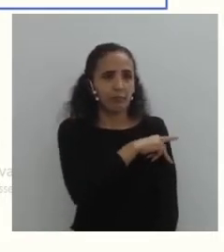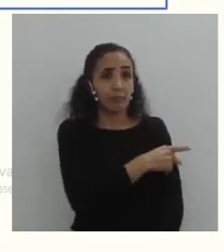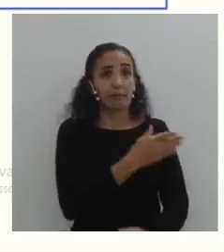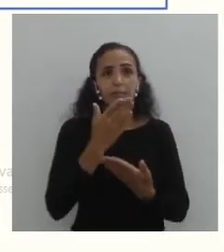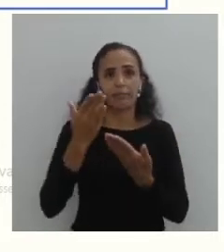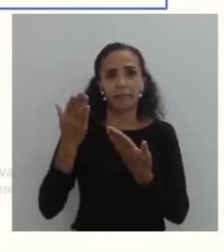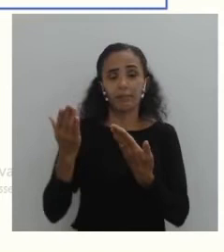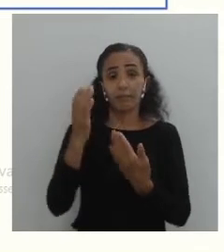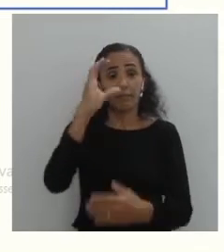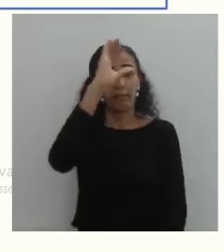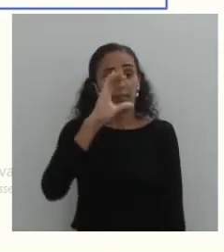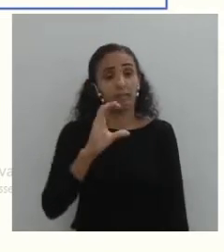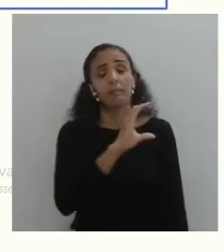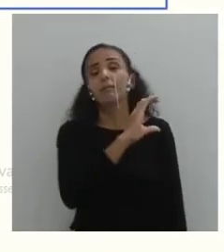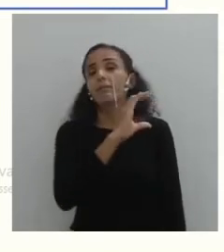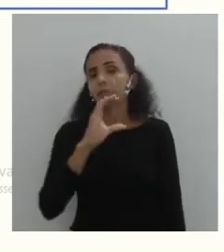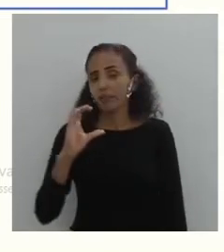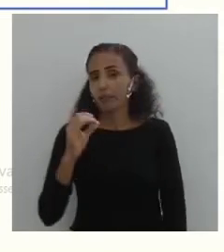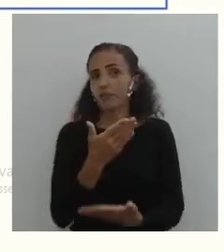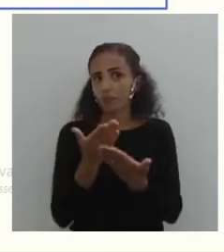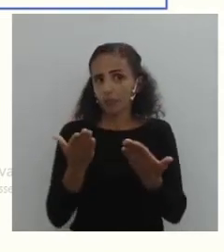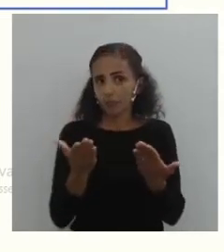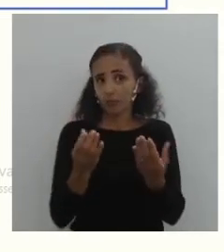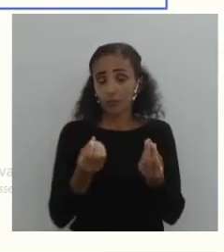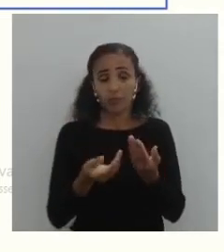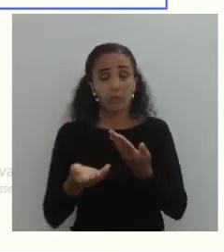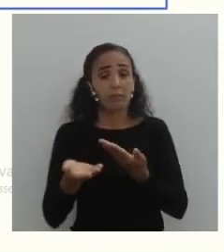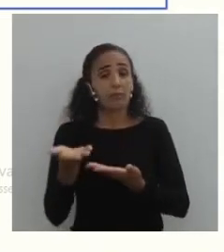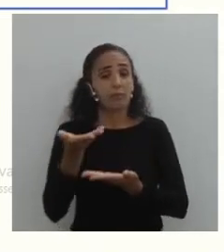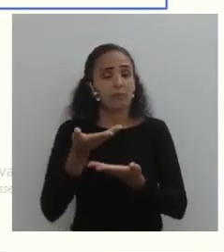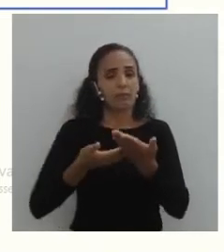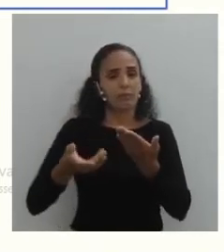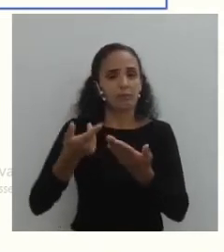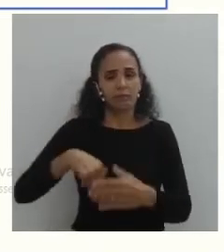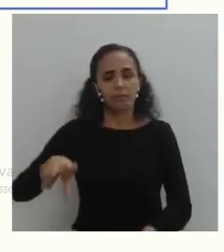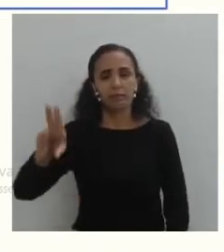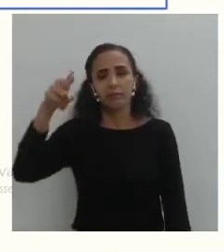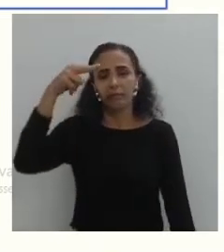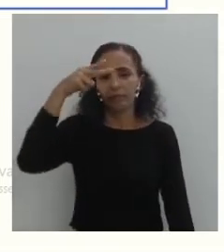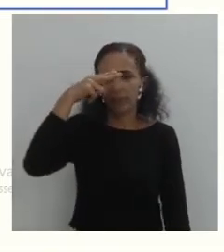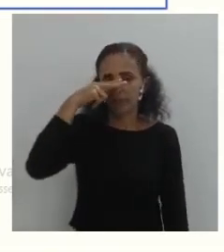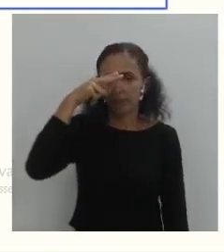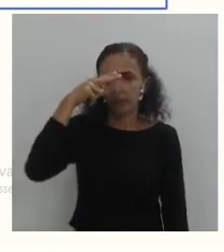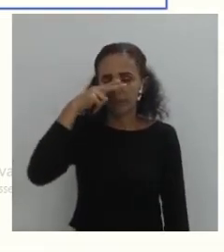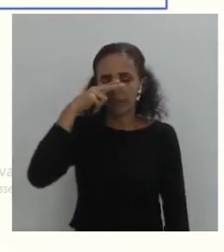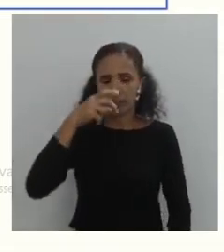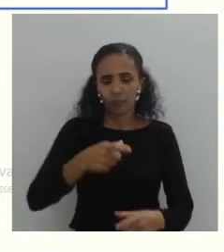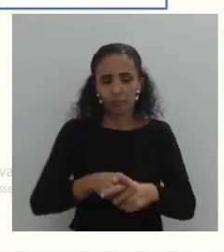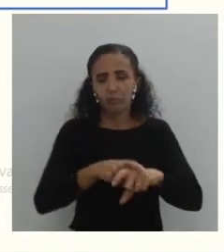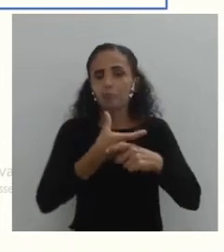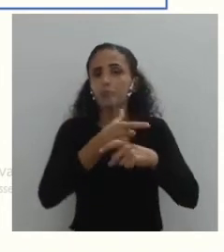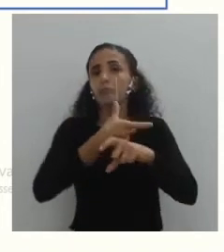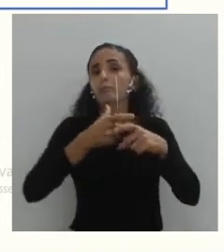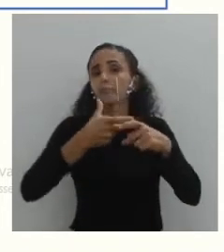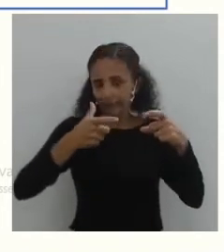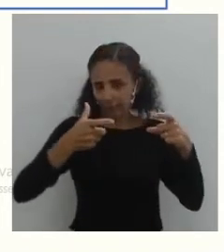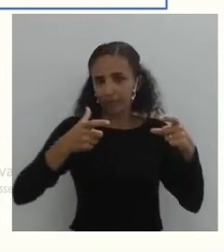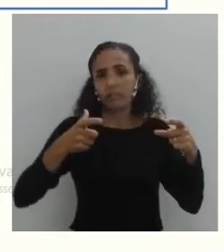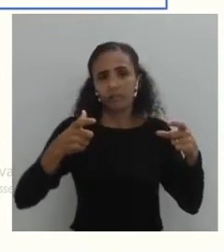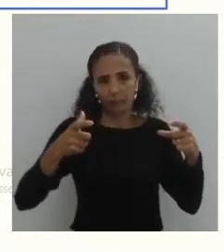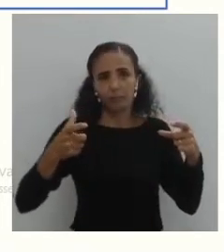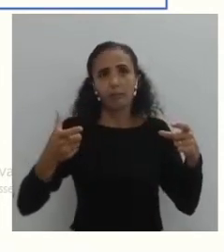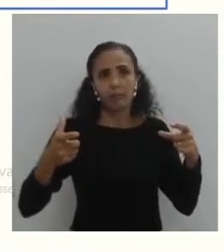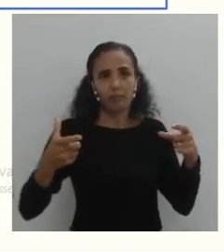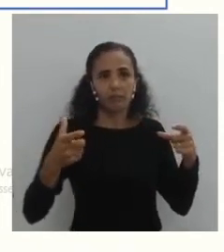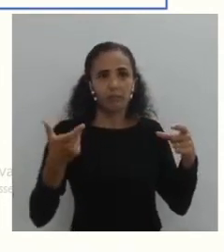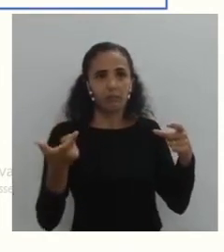85,1% da população deste estado. Já em relação aos evangélicos, a maior concentração, a maior parte